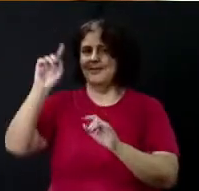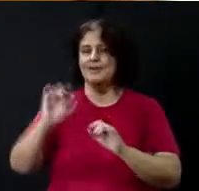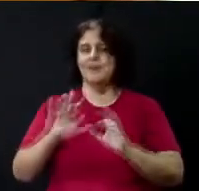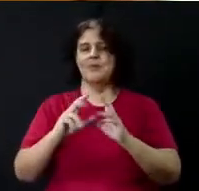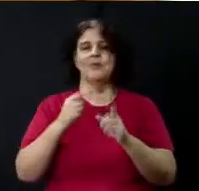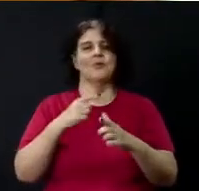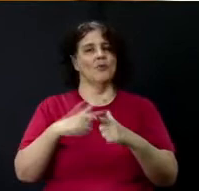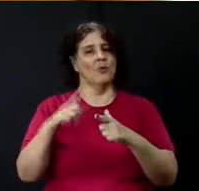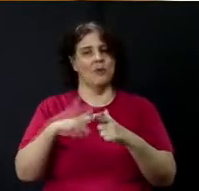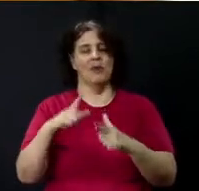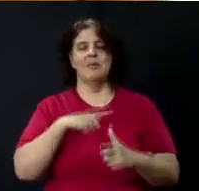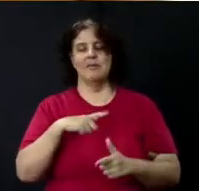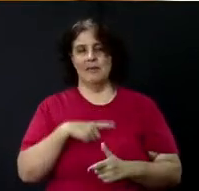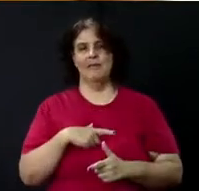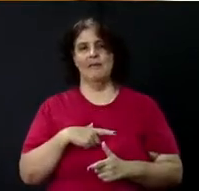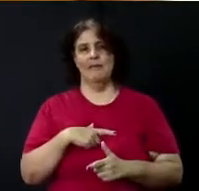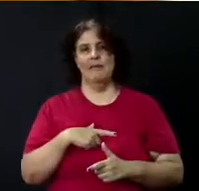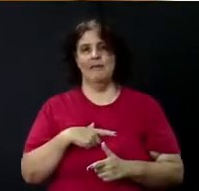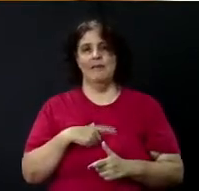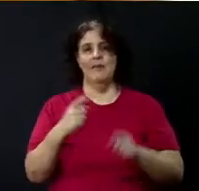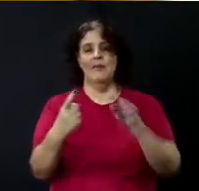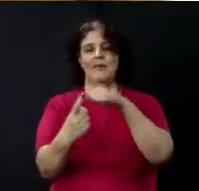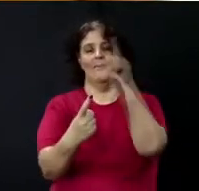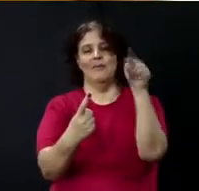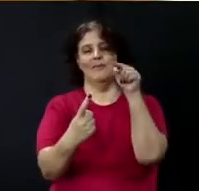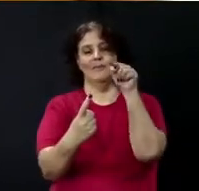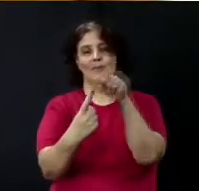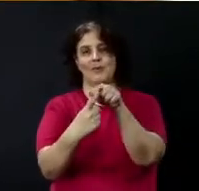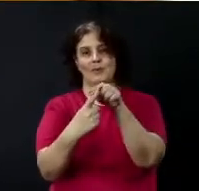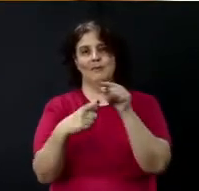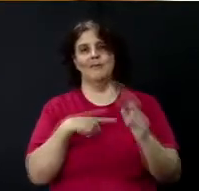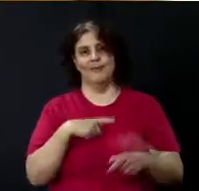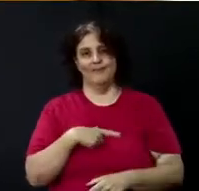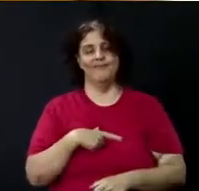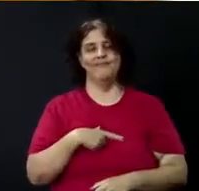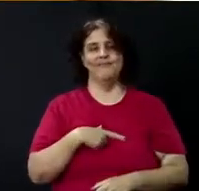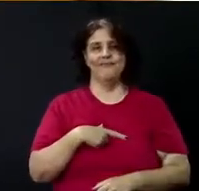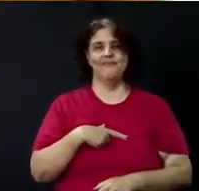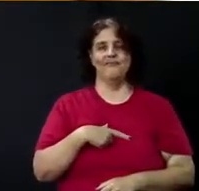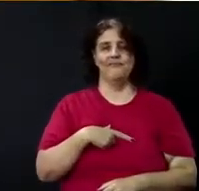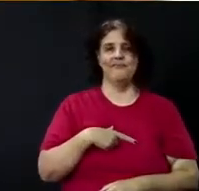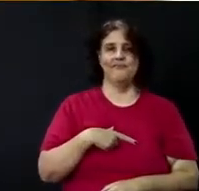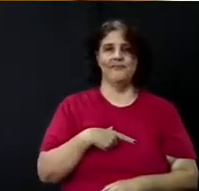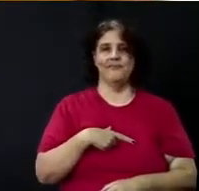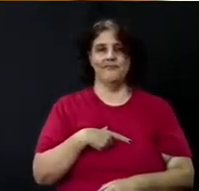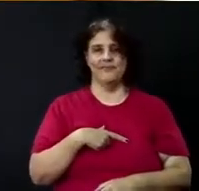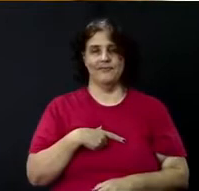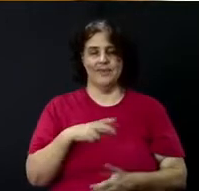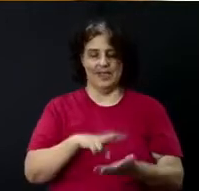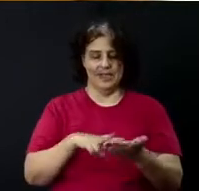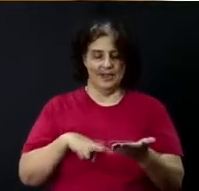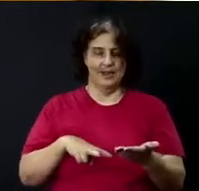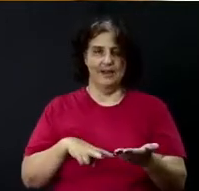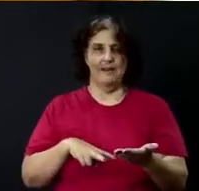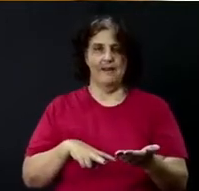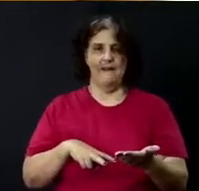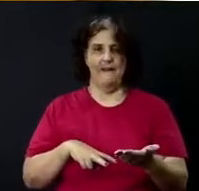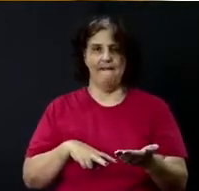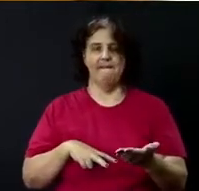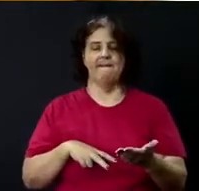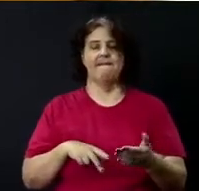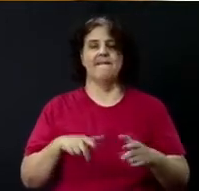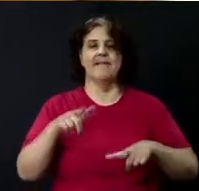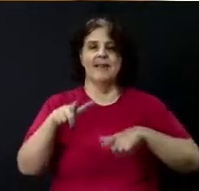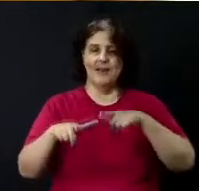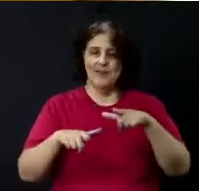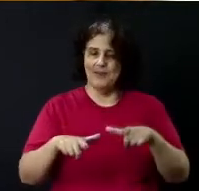todo problema, existe um propósito. Essa passagem também nos mostra o ato divino